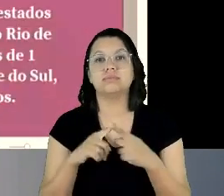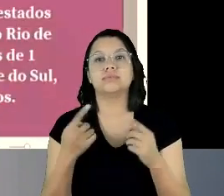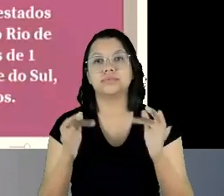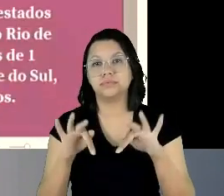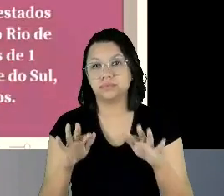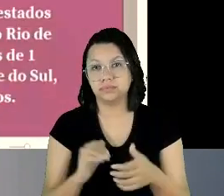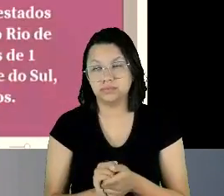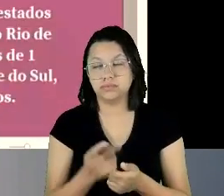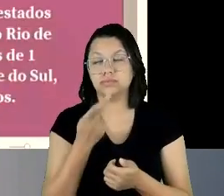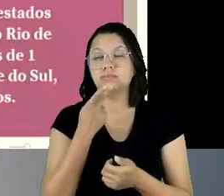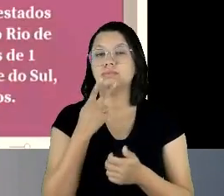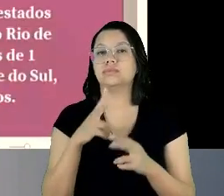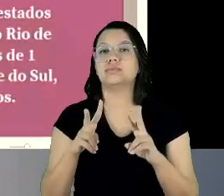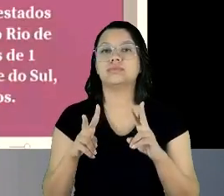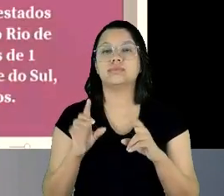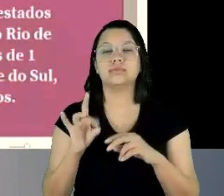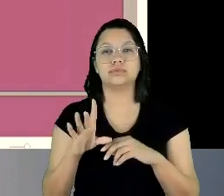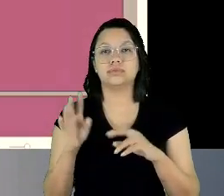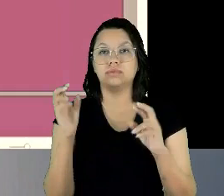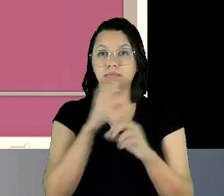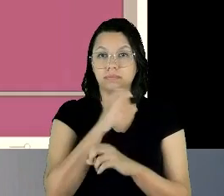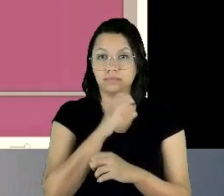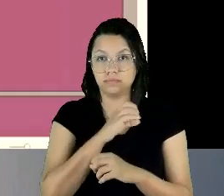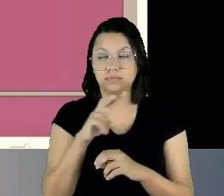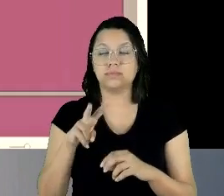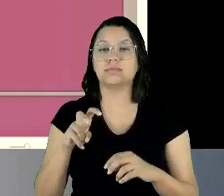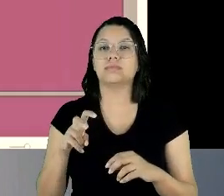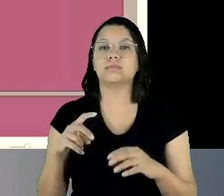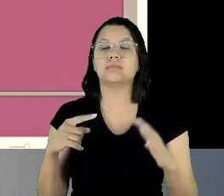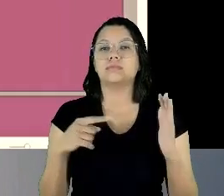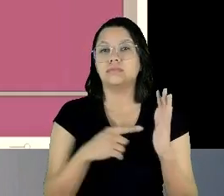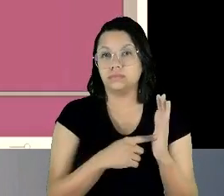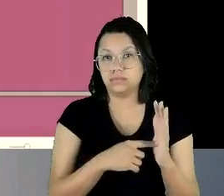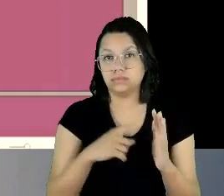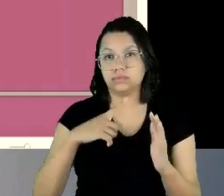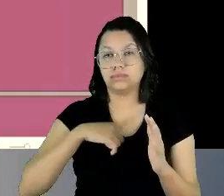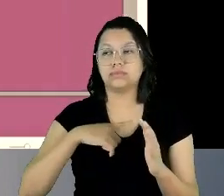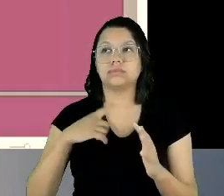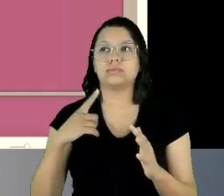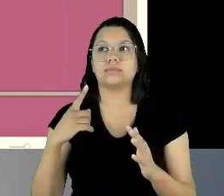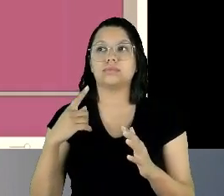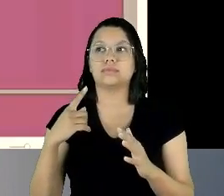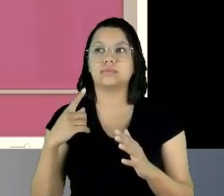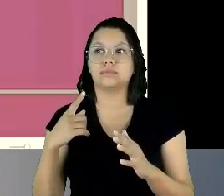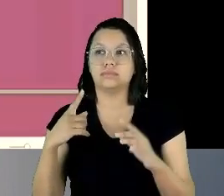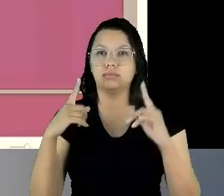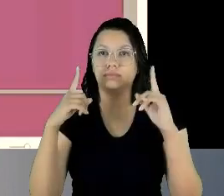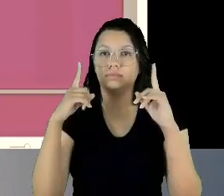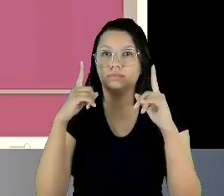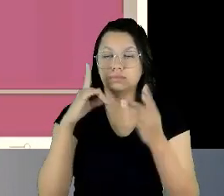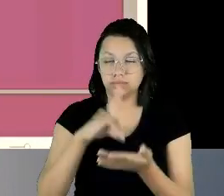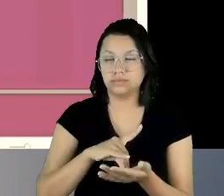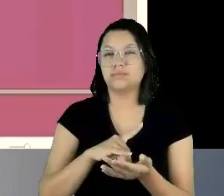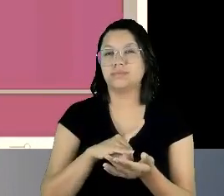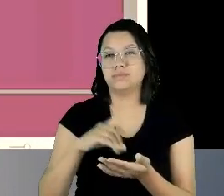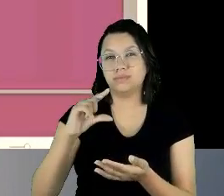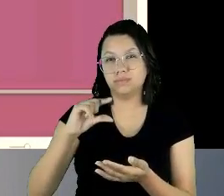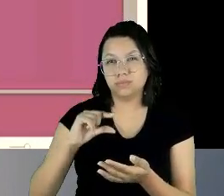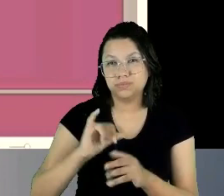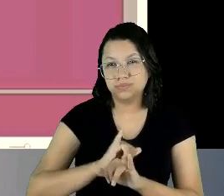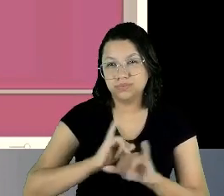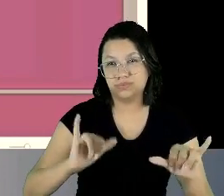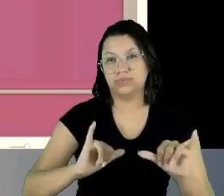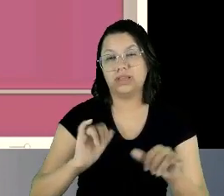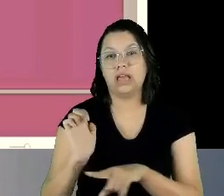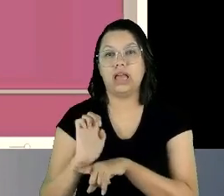mas, enfim, falando só rapidamente sobre as ocorrências, a gente ainda tem, de fato, essa imensa subnotificação,